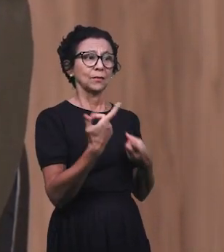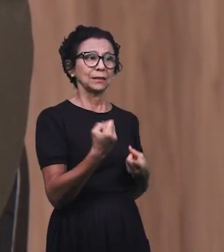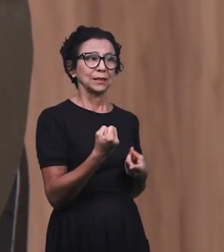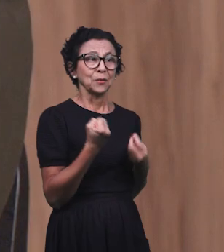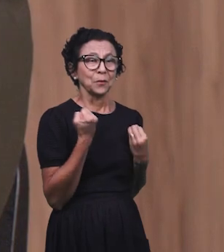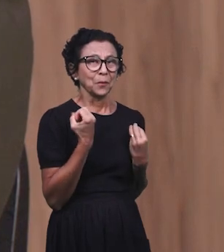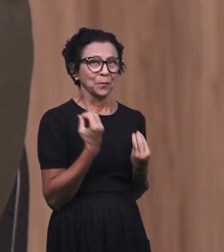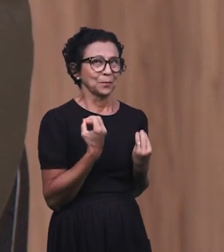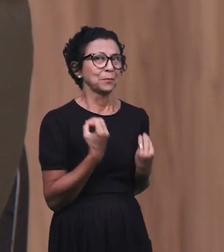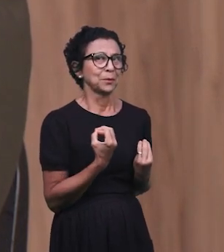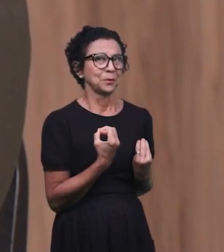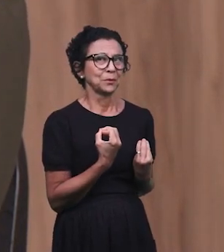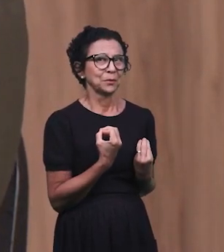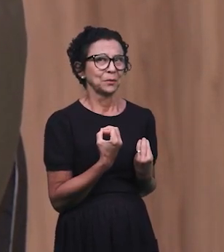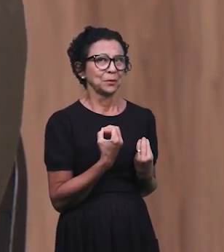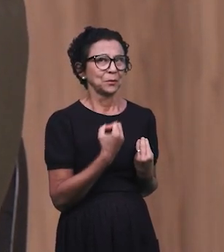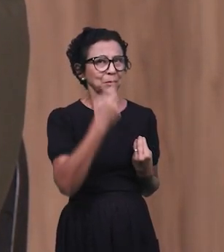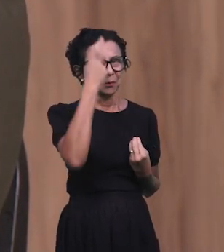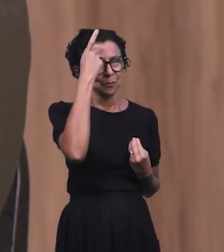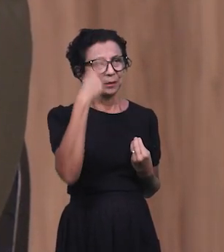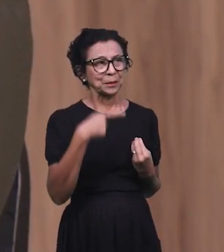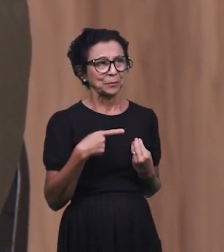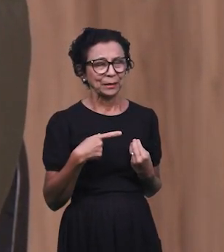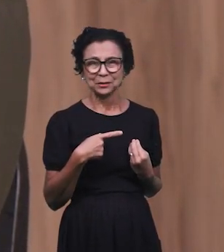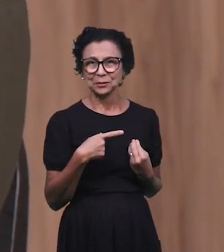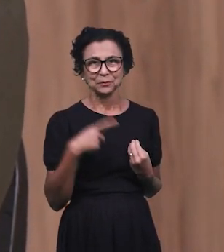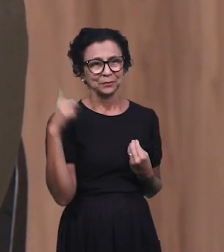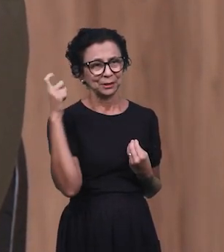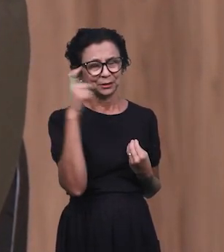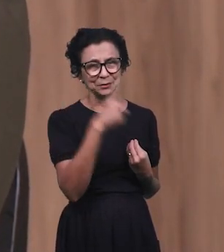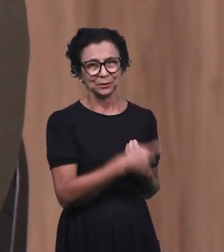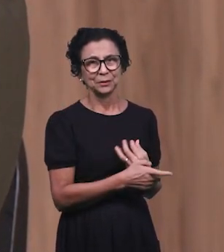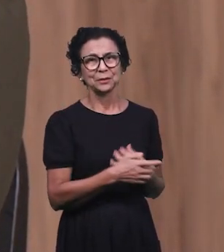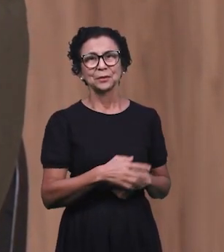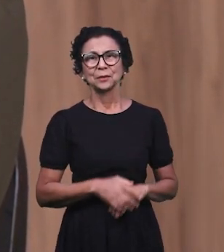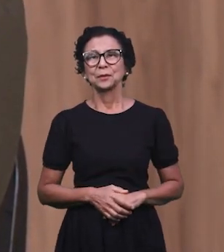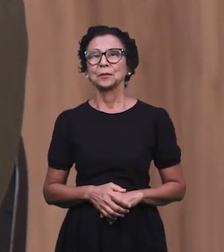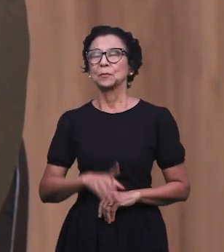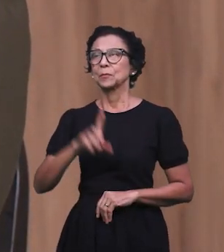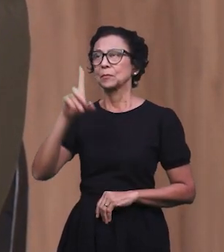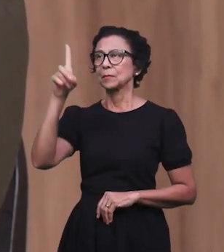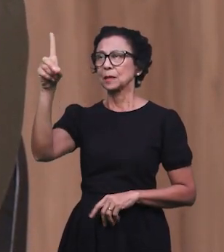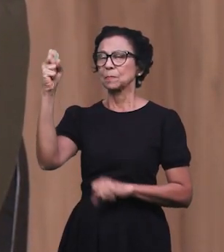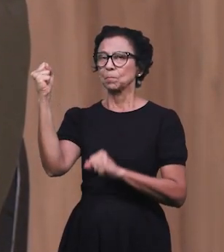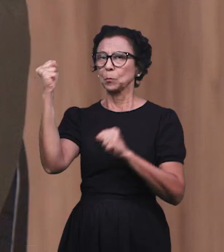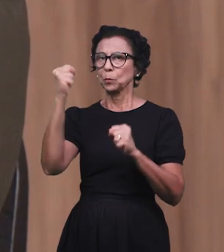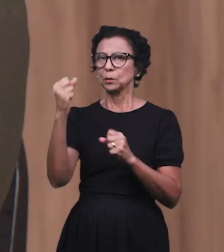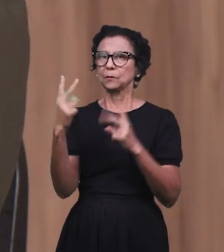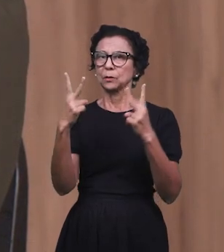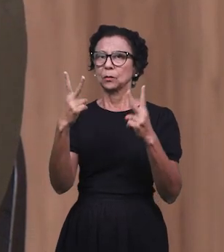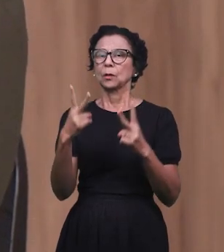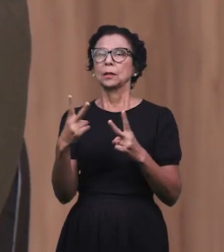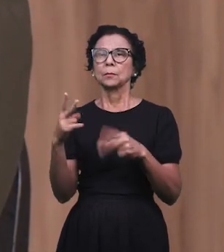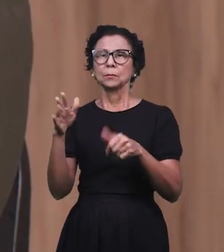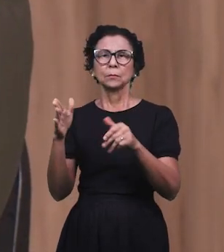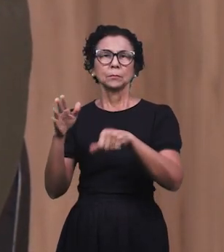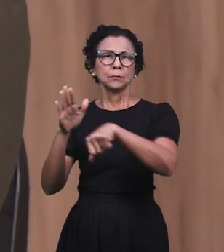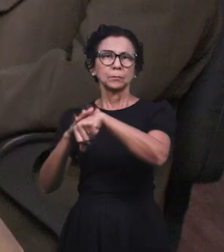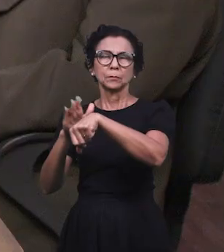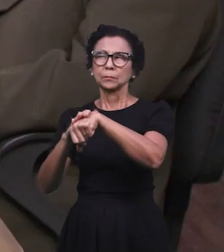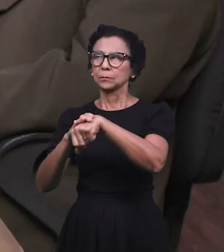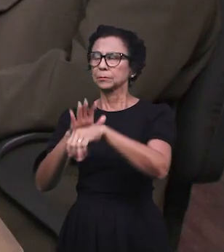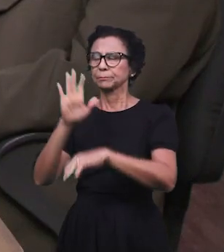dentro daquilo que é o projeto profético do Senhor. E dentro do projeto profético, o Senhor atua da maneira com que Ele quer e dá vitória à vida do